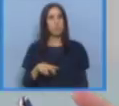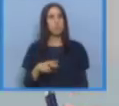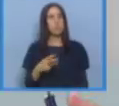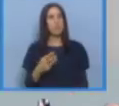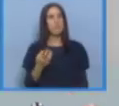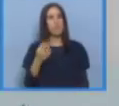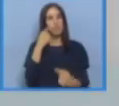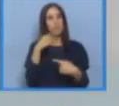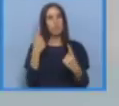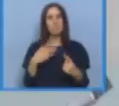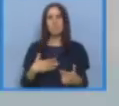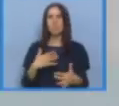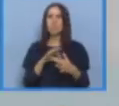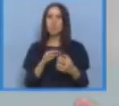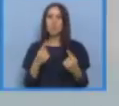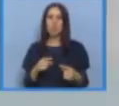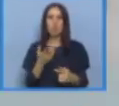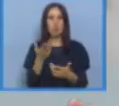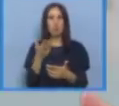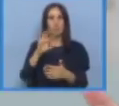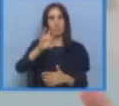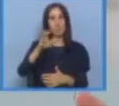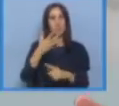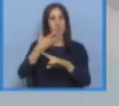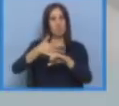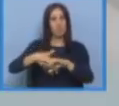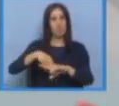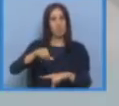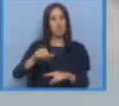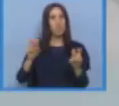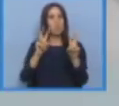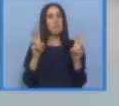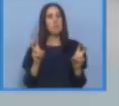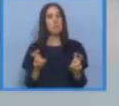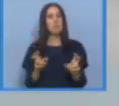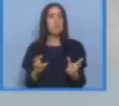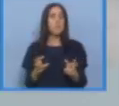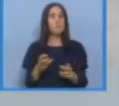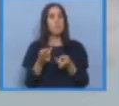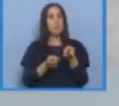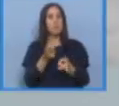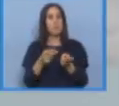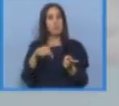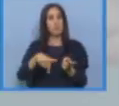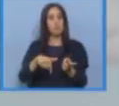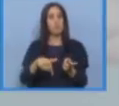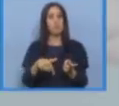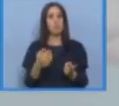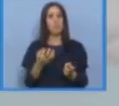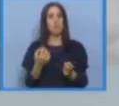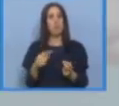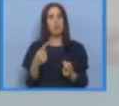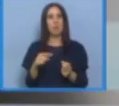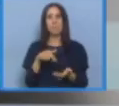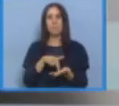já manifestaram a sua solidariedade para com este país mediterrâneo. É um tema que, para analisar hoje, em que contamos